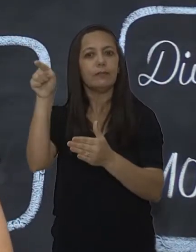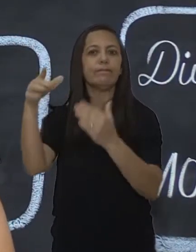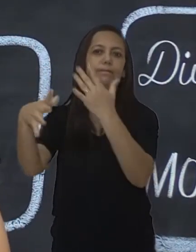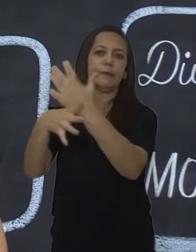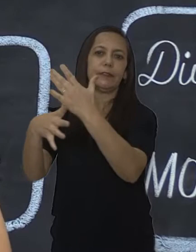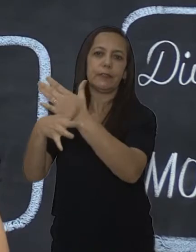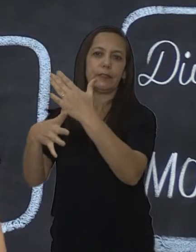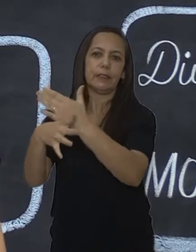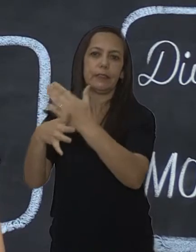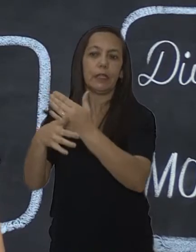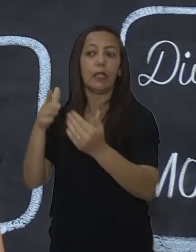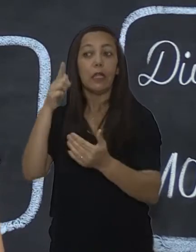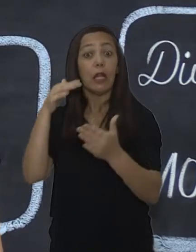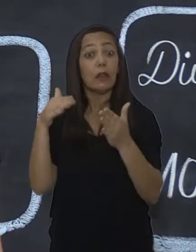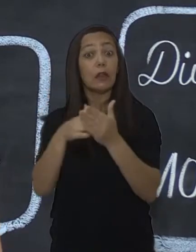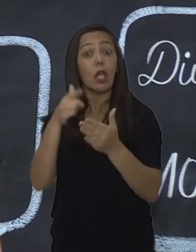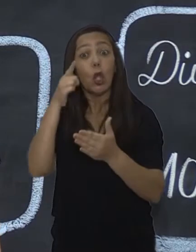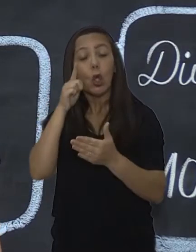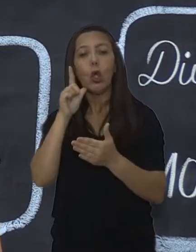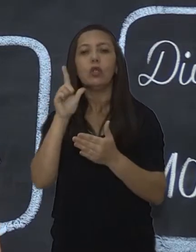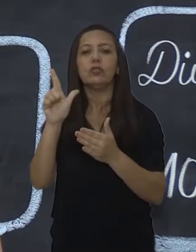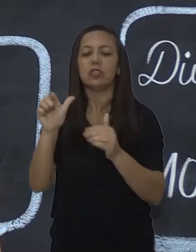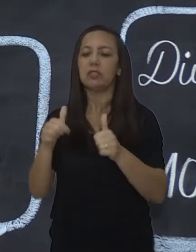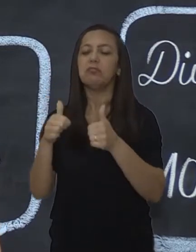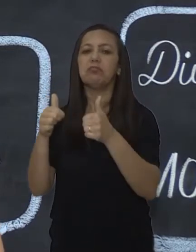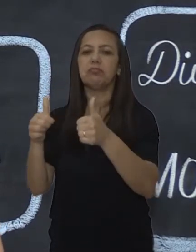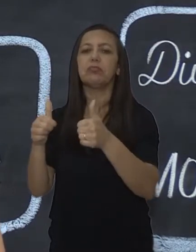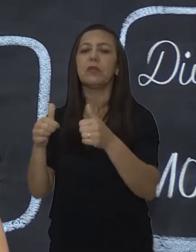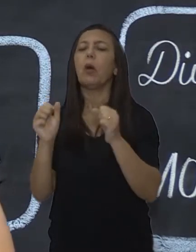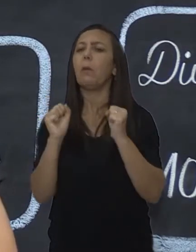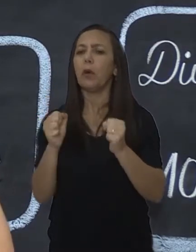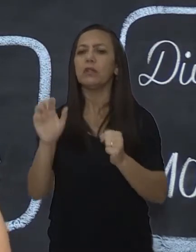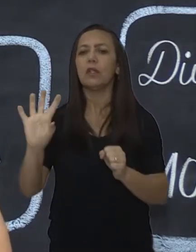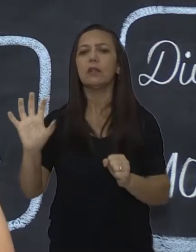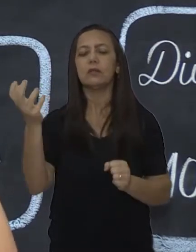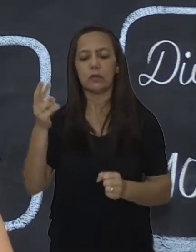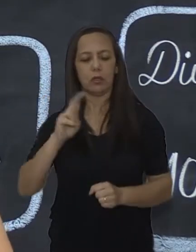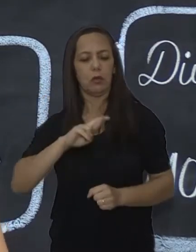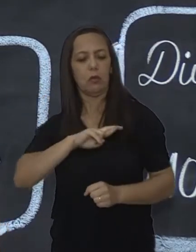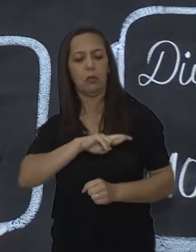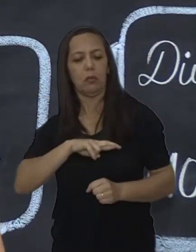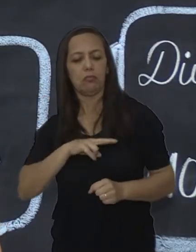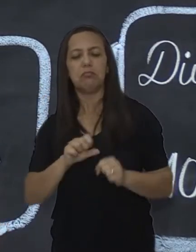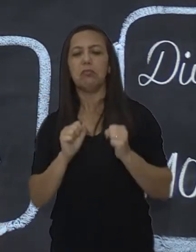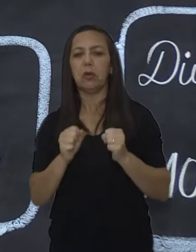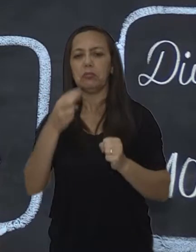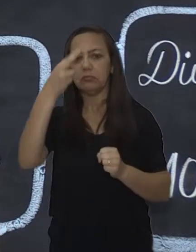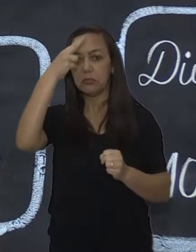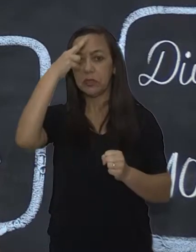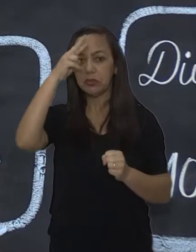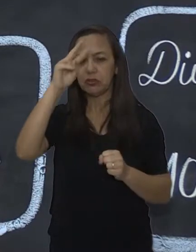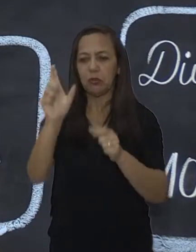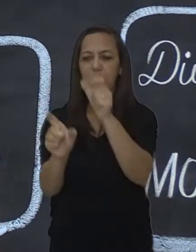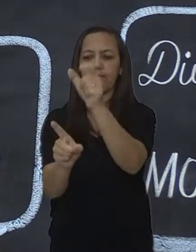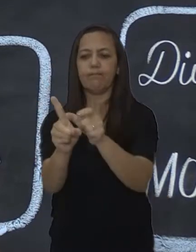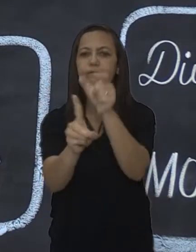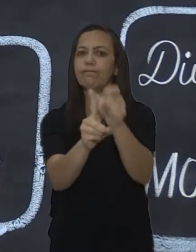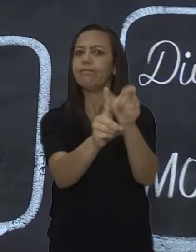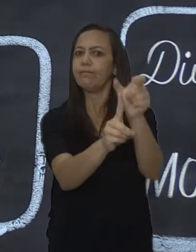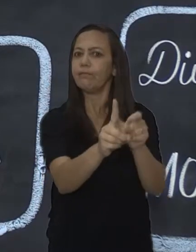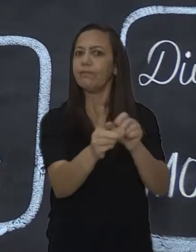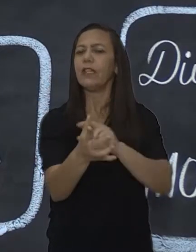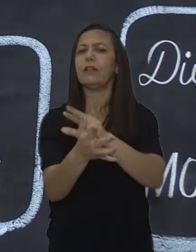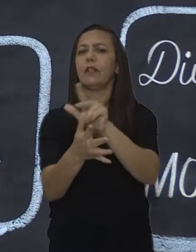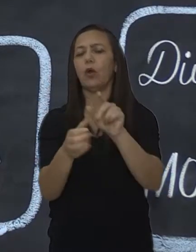conseguir se firmar. Essa é uma história que pode render um romance, ela pode ser uma história gigantesca com vários personagens, ou render um conto, ser